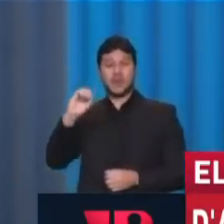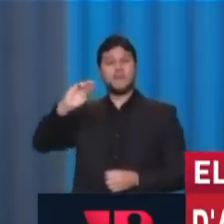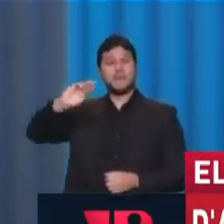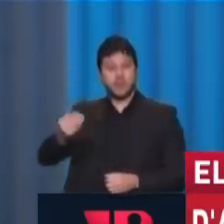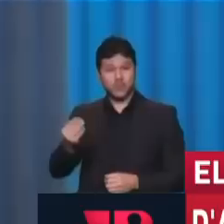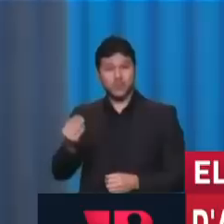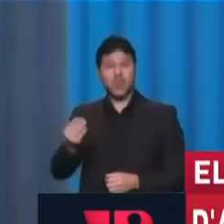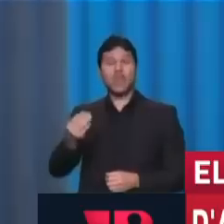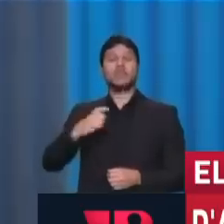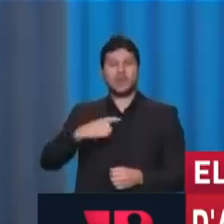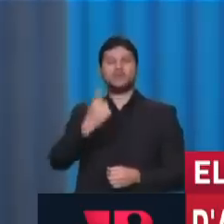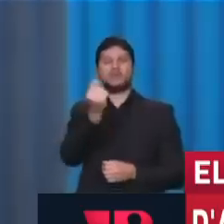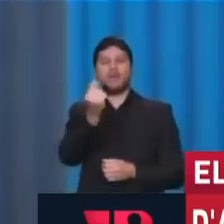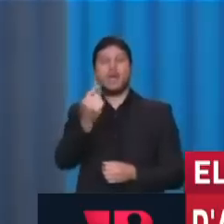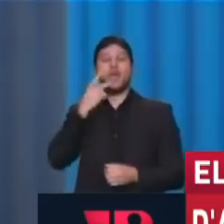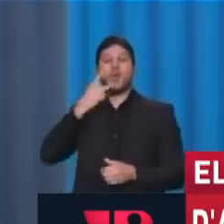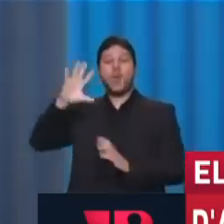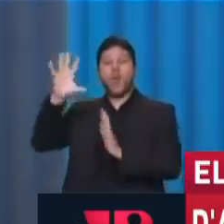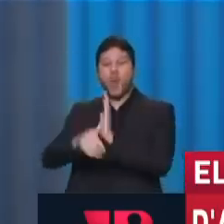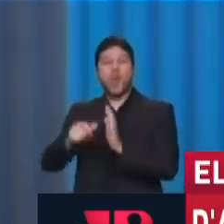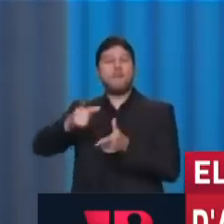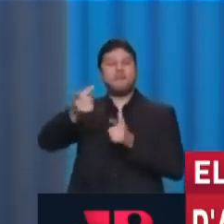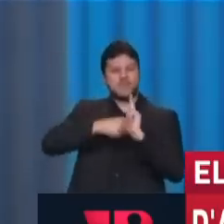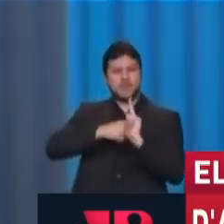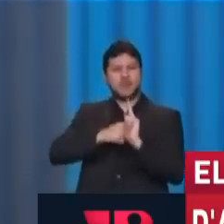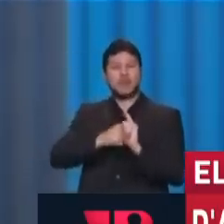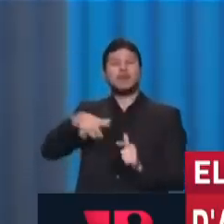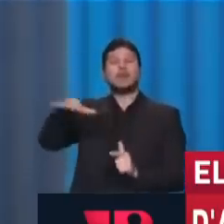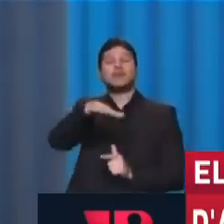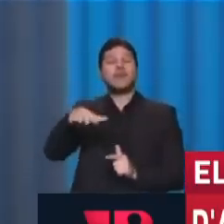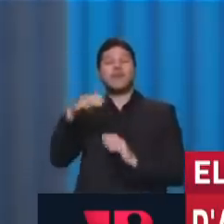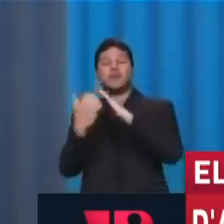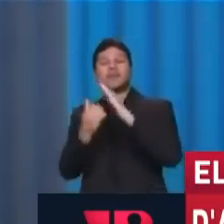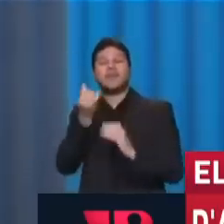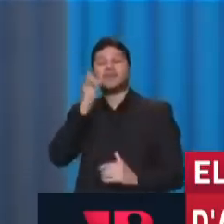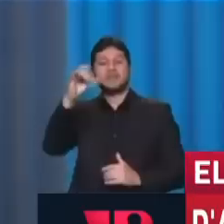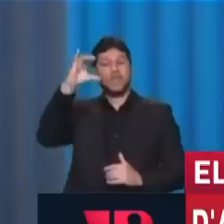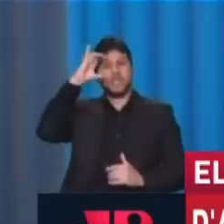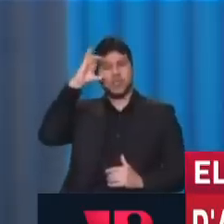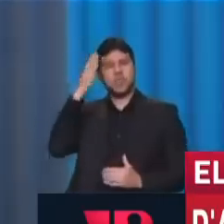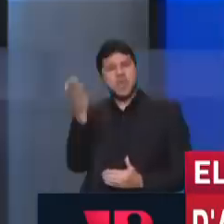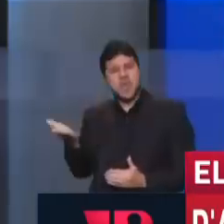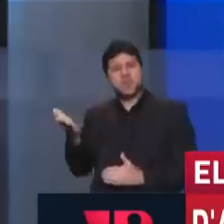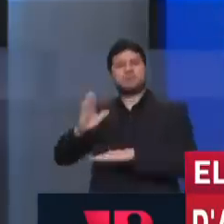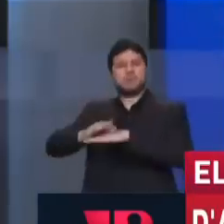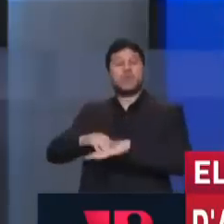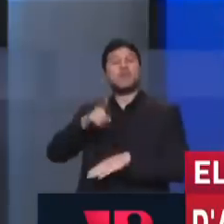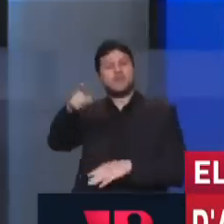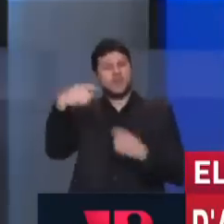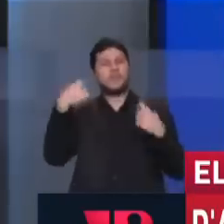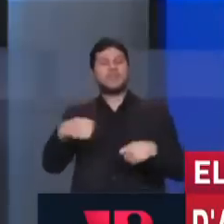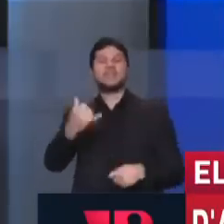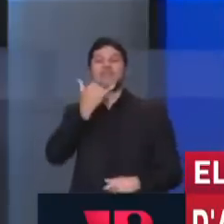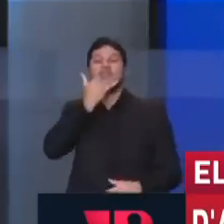foi a conta deixada do rumo de Dilma Rousseff na eletricidade brasileira olha 120 milhões é muito dinheiro eu acho que você deve